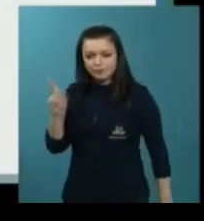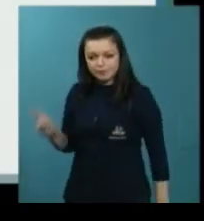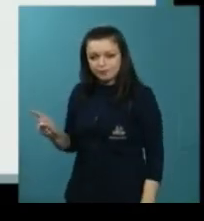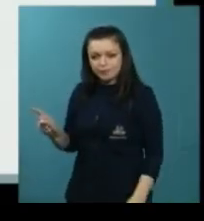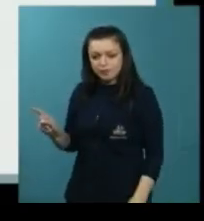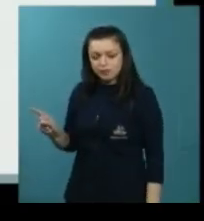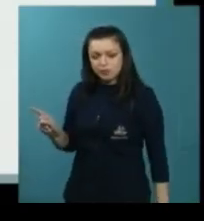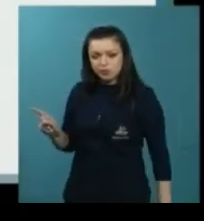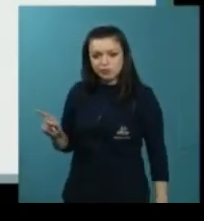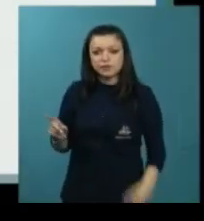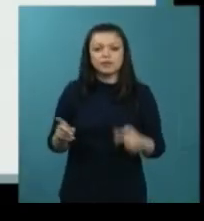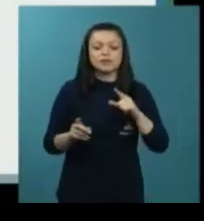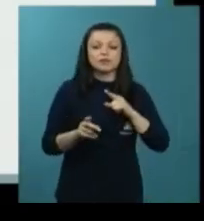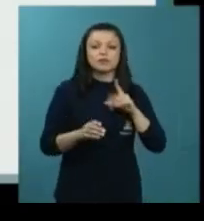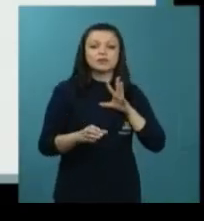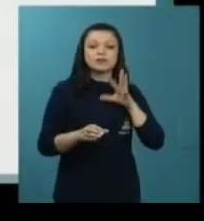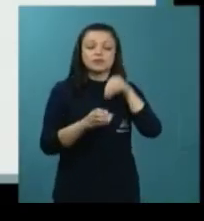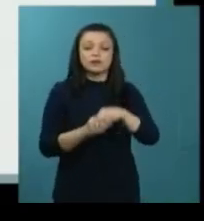que terá